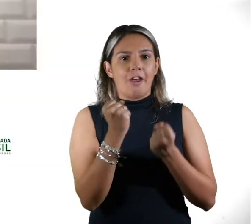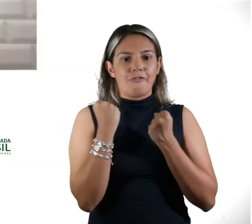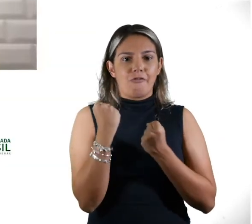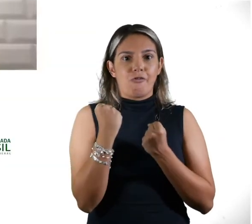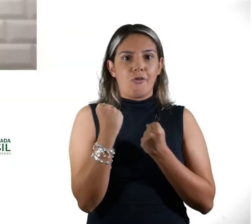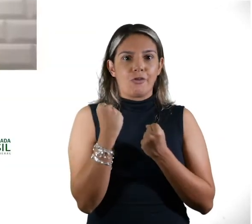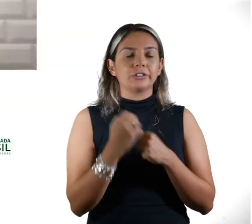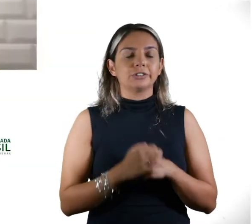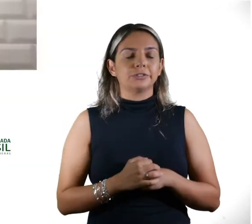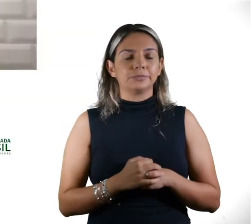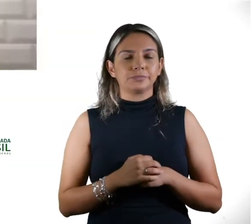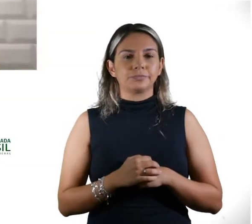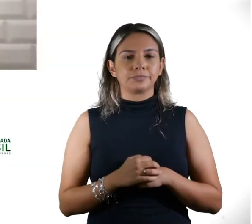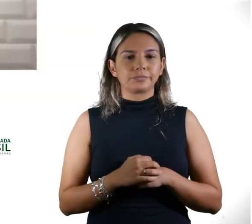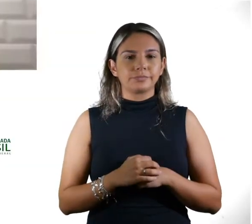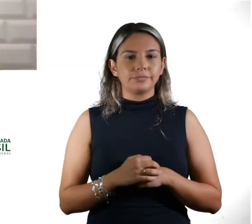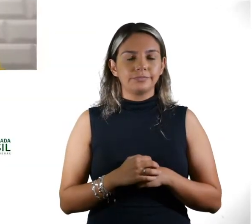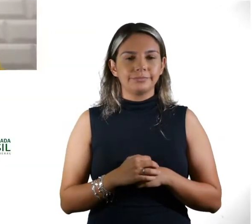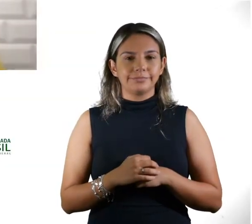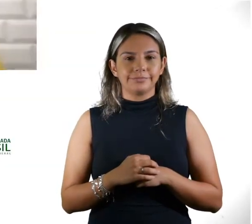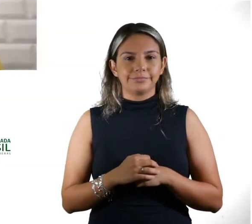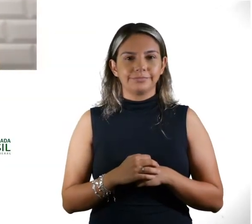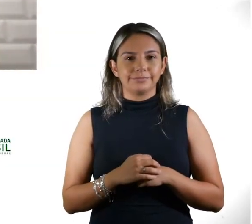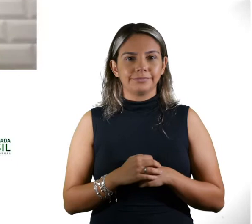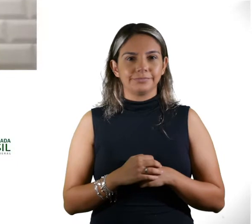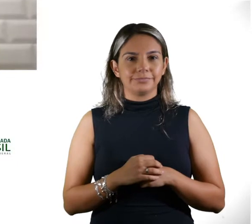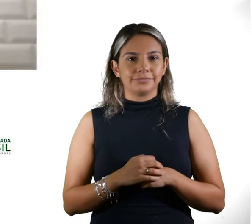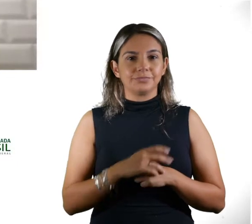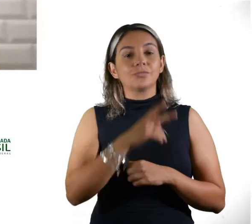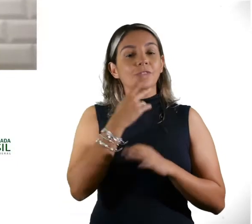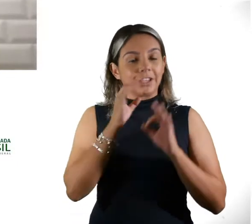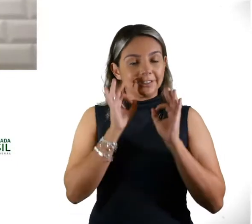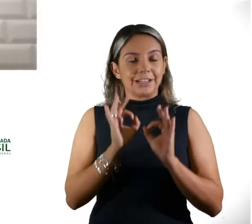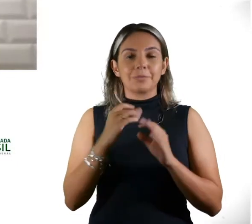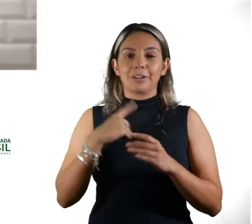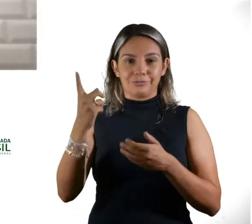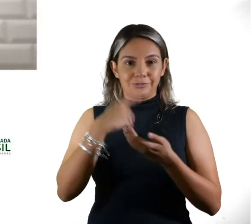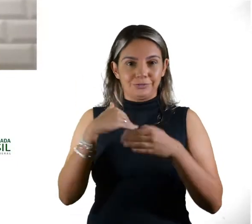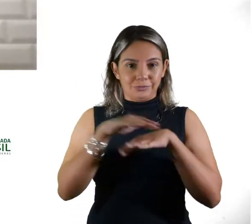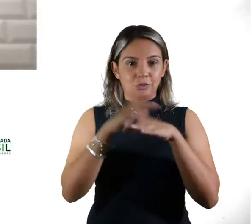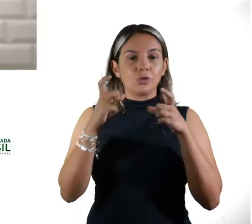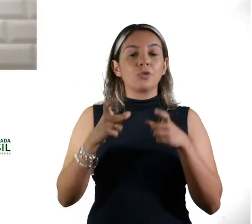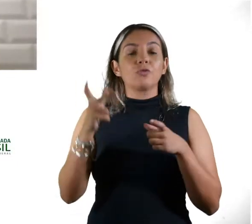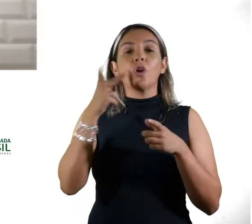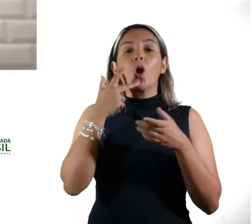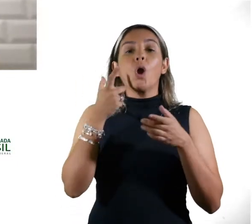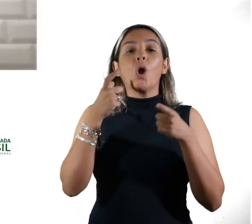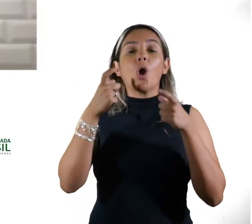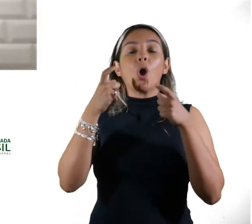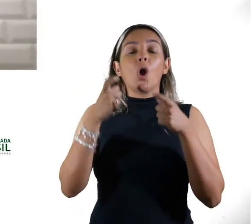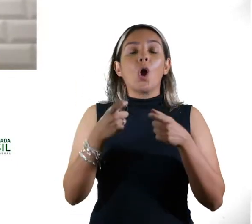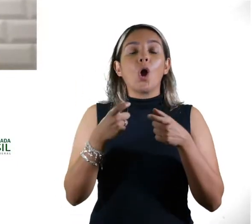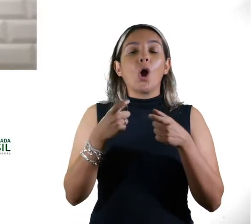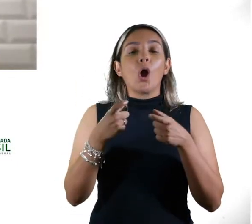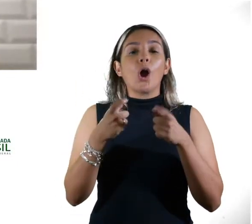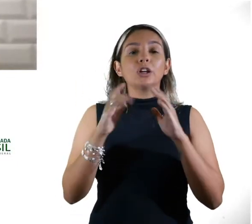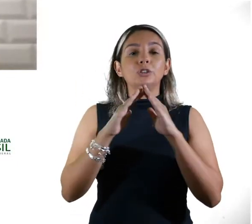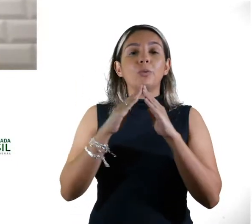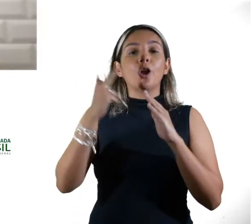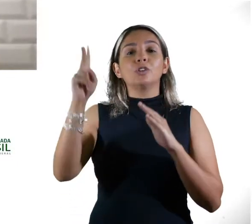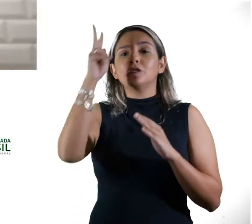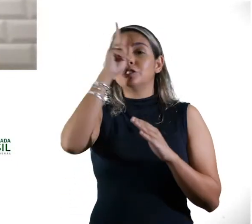Sei. E, Zé, posso continuar a falar, mas... Exatamente isso. Onde moram as suas histórias,